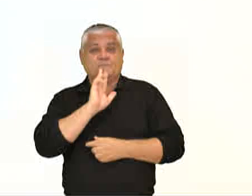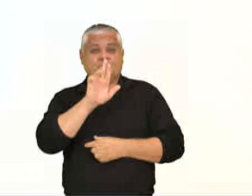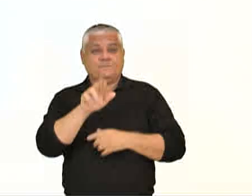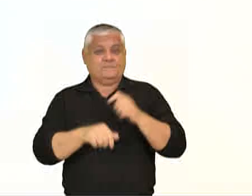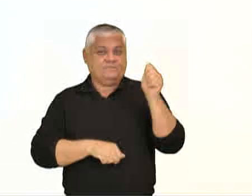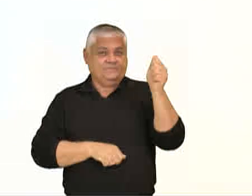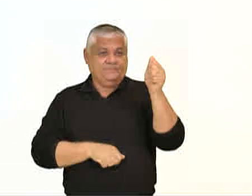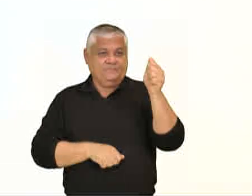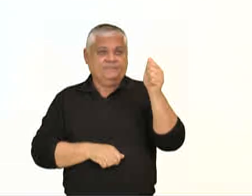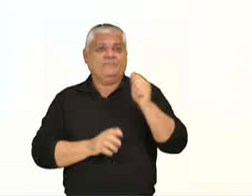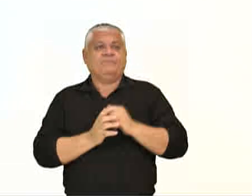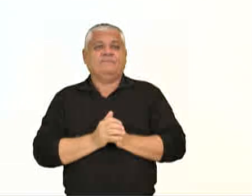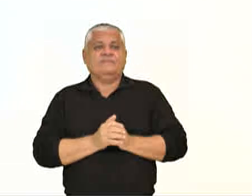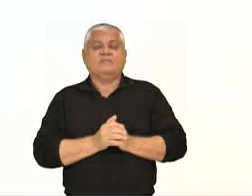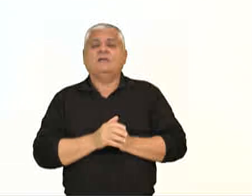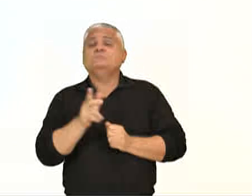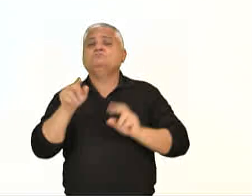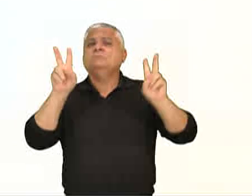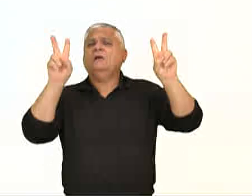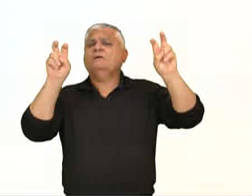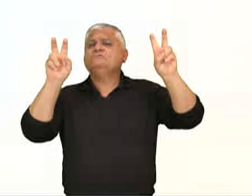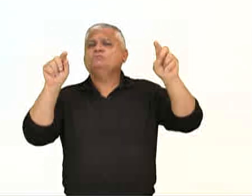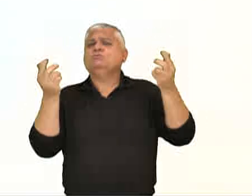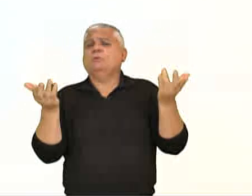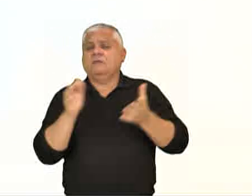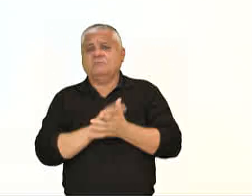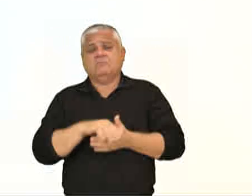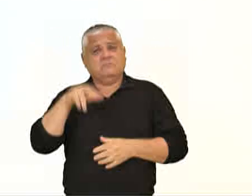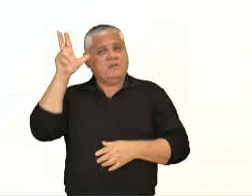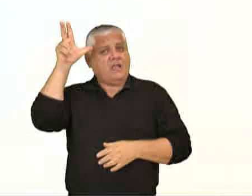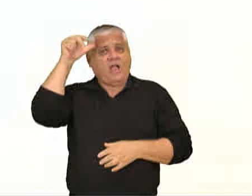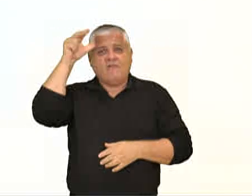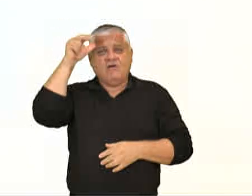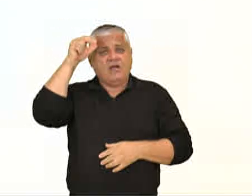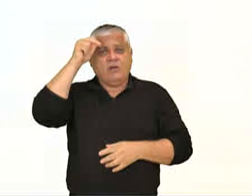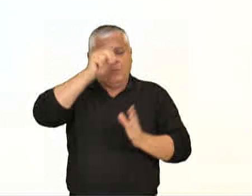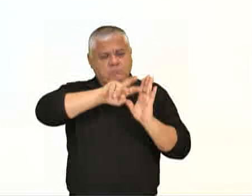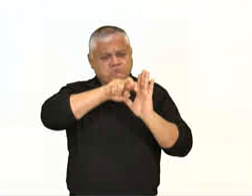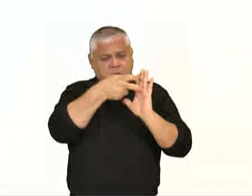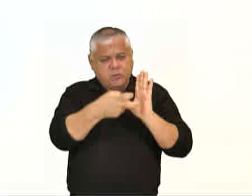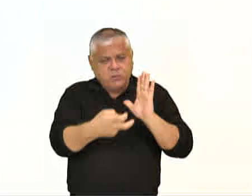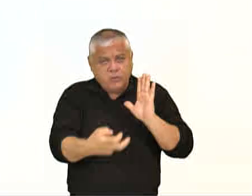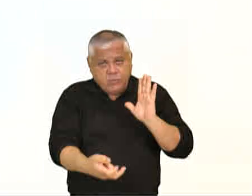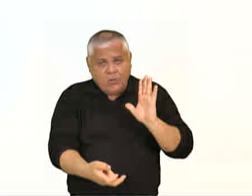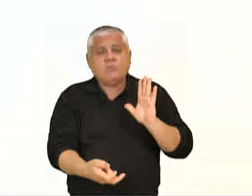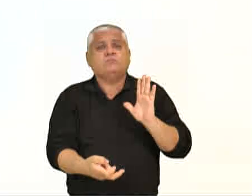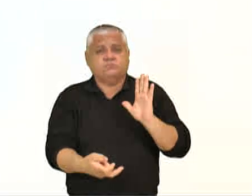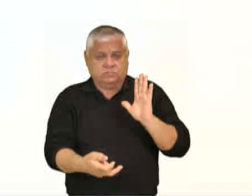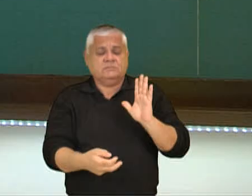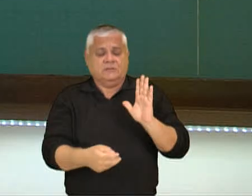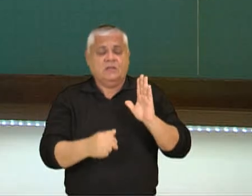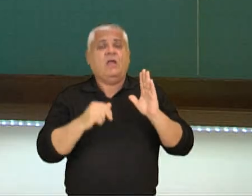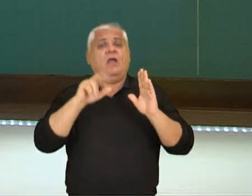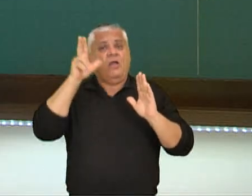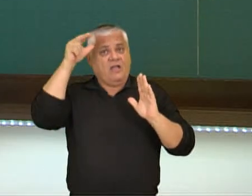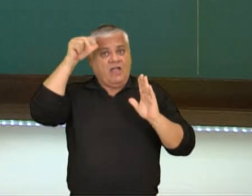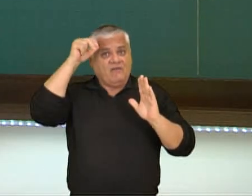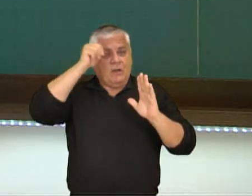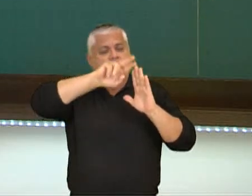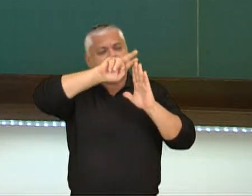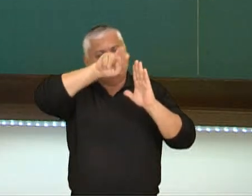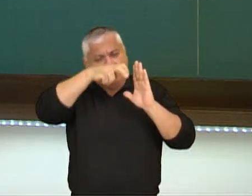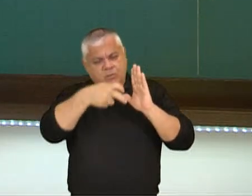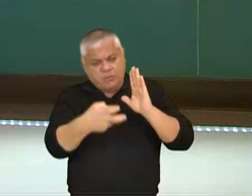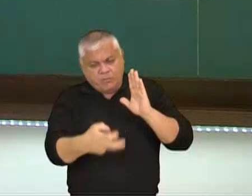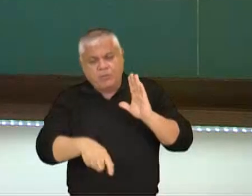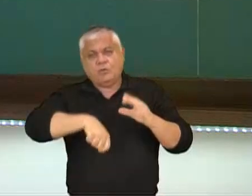Primeiro, olha, qual é o assunto temática? Cavalo queda pelo telhado em uma queda, né, do telhado pelo telhado de